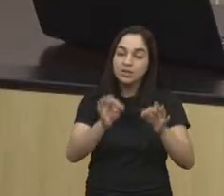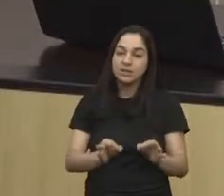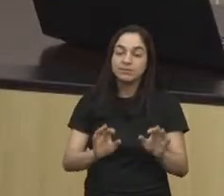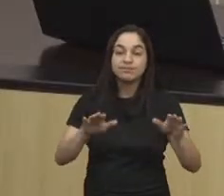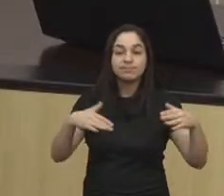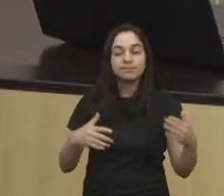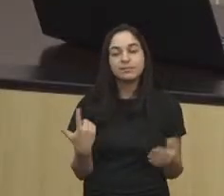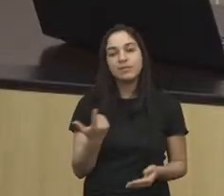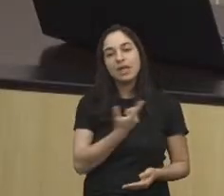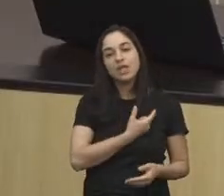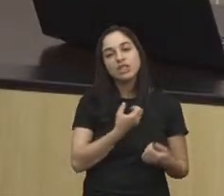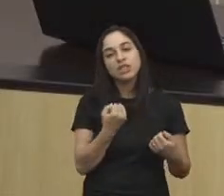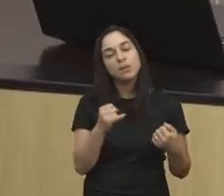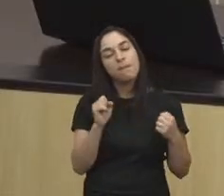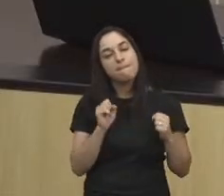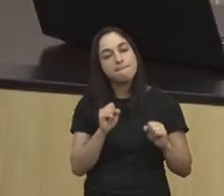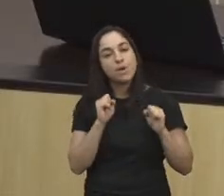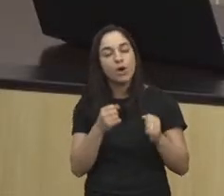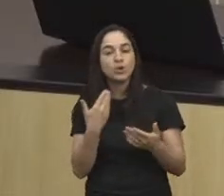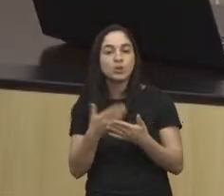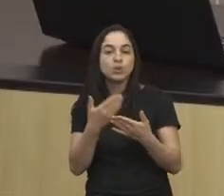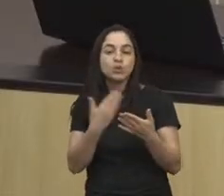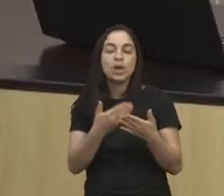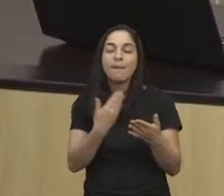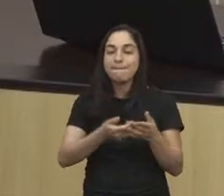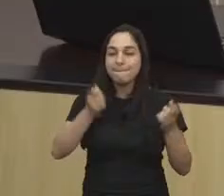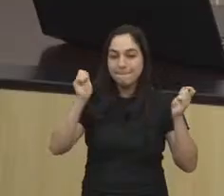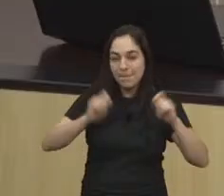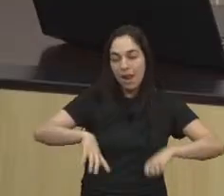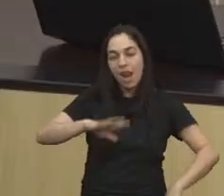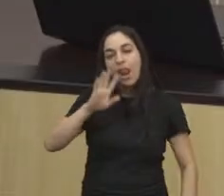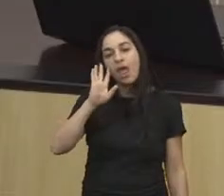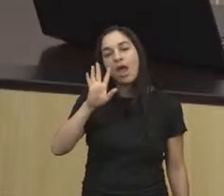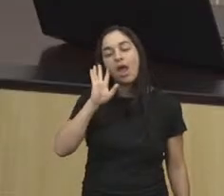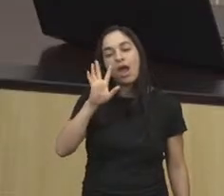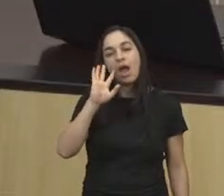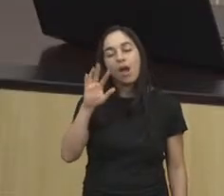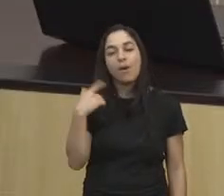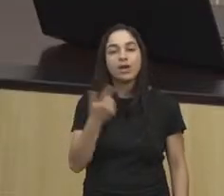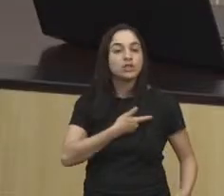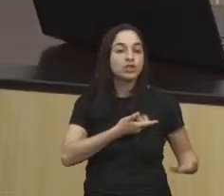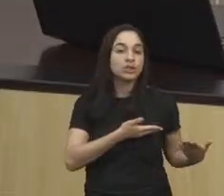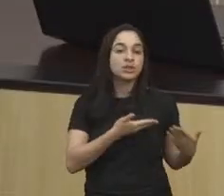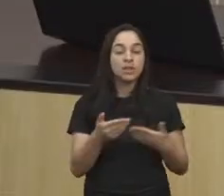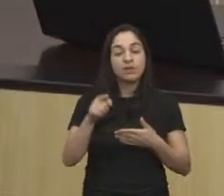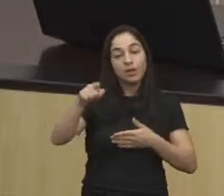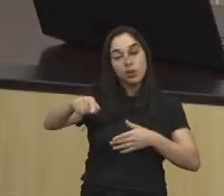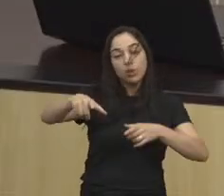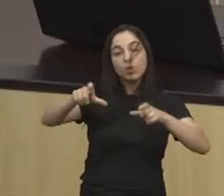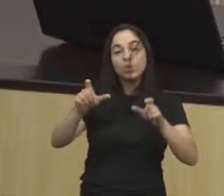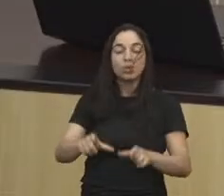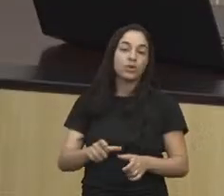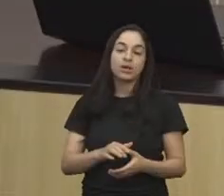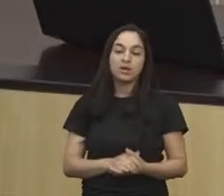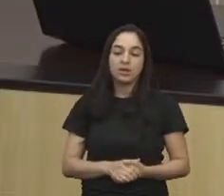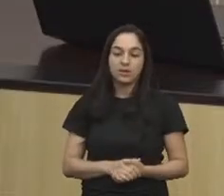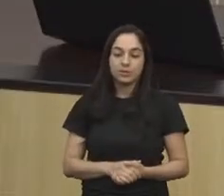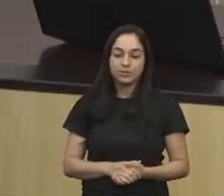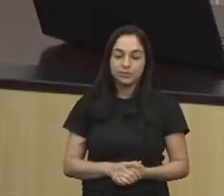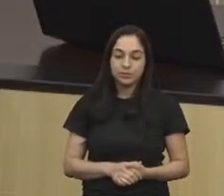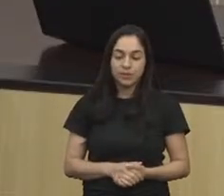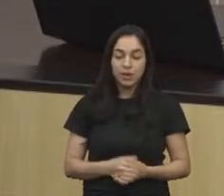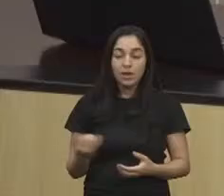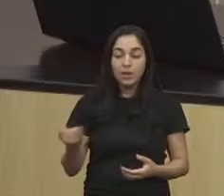Então, se a gente puder estudar essa possibilidade, seria legal para a gente poder colocar um leve naquela região. E outra